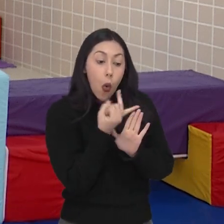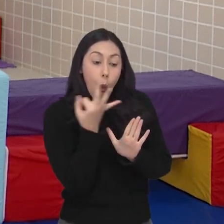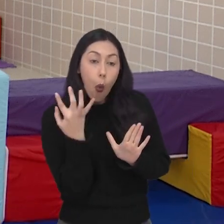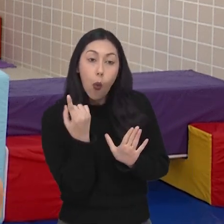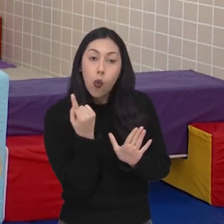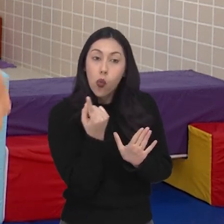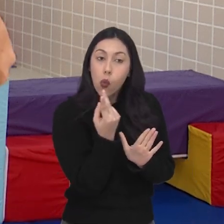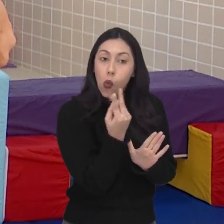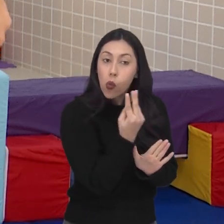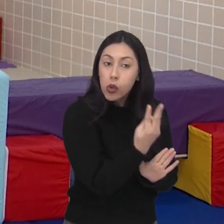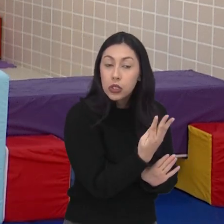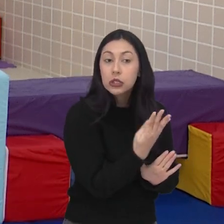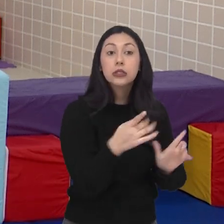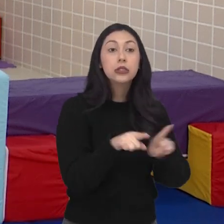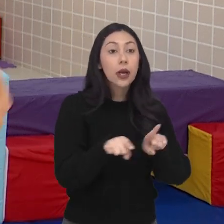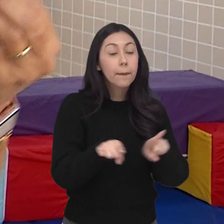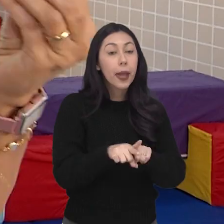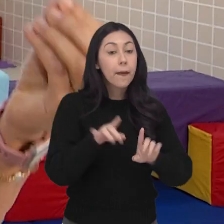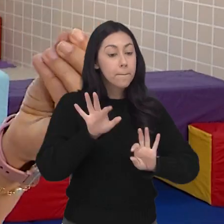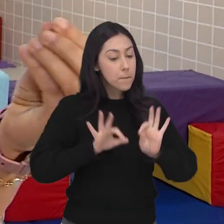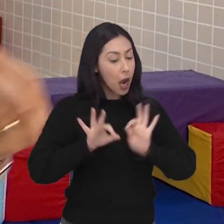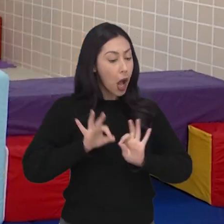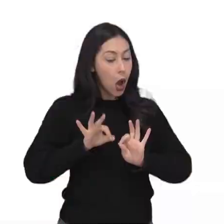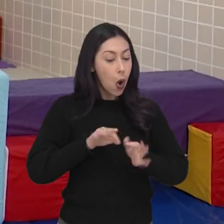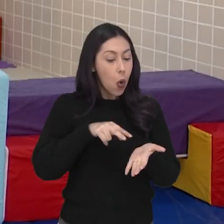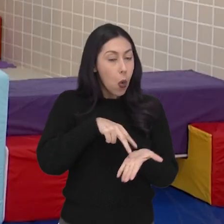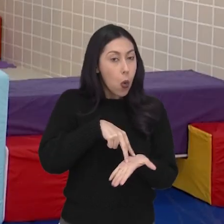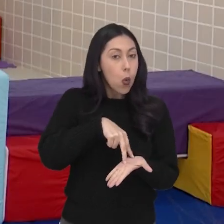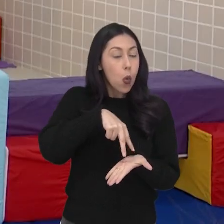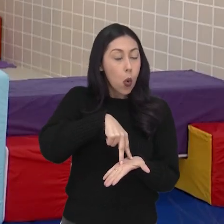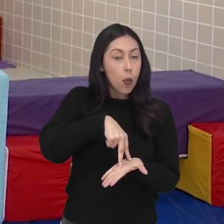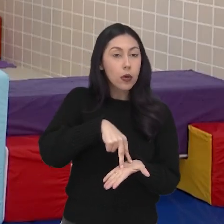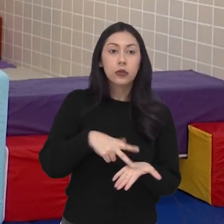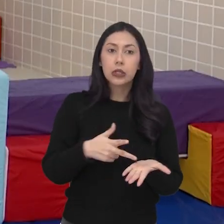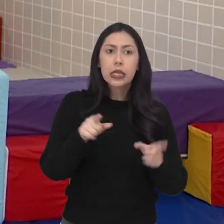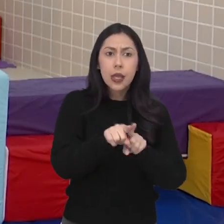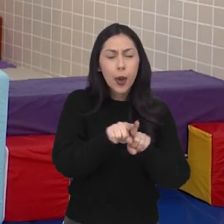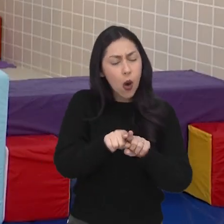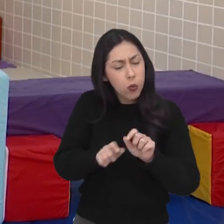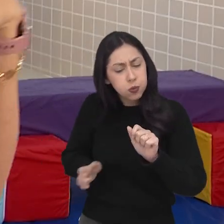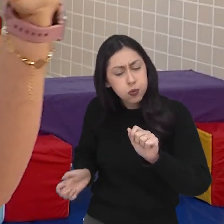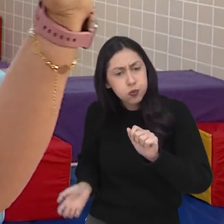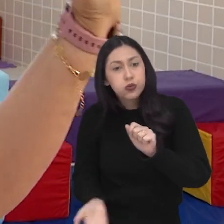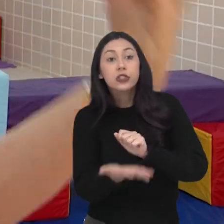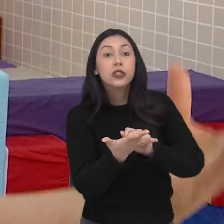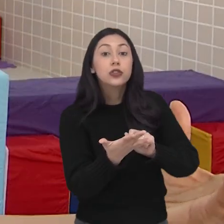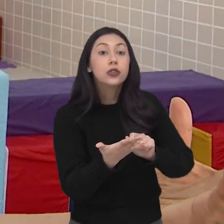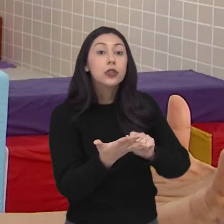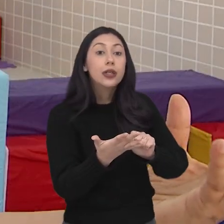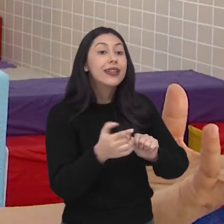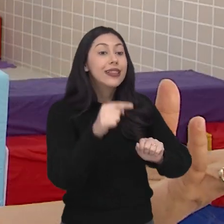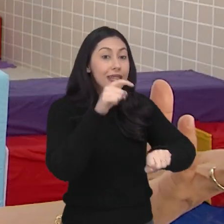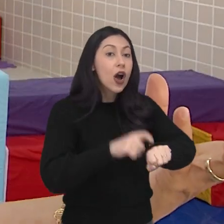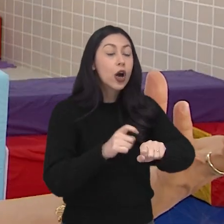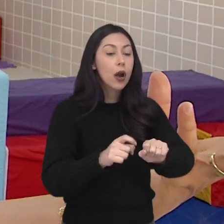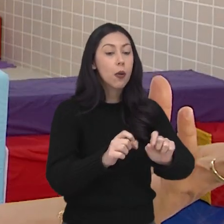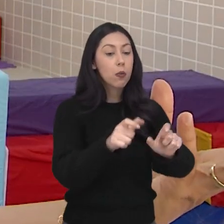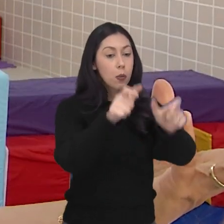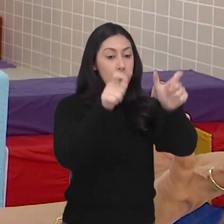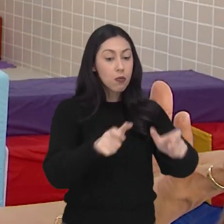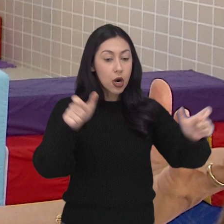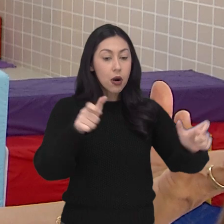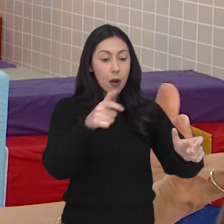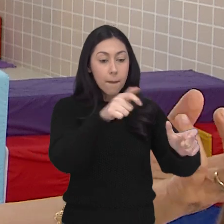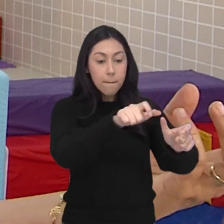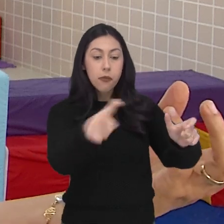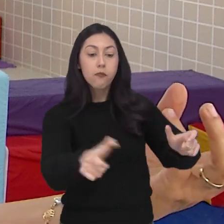número, existe uma organização do corpo no pular. O boliche não deixa de ser quando o pino cai, quantos pinos